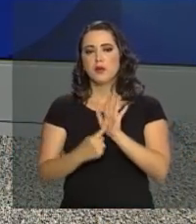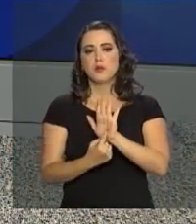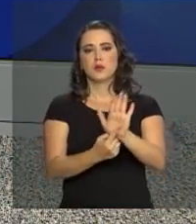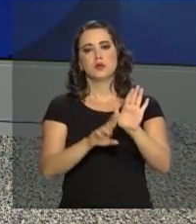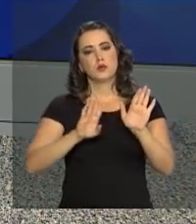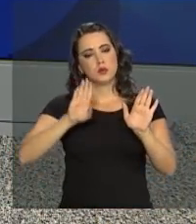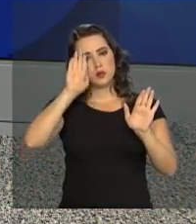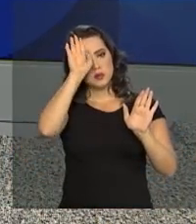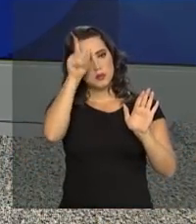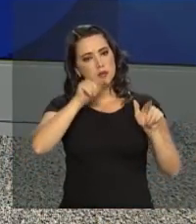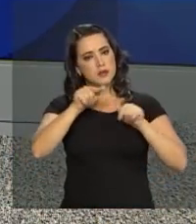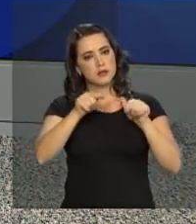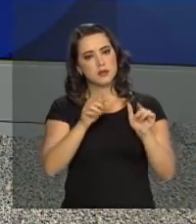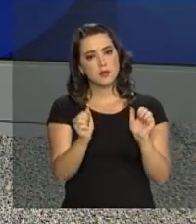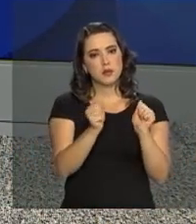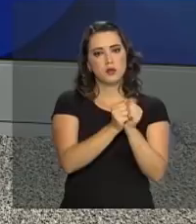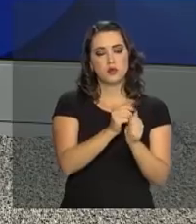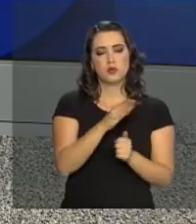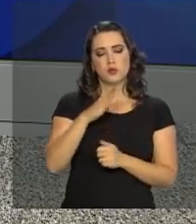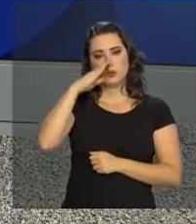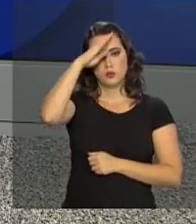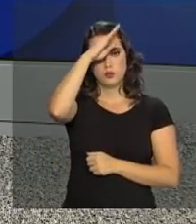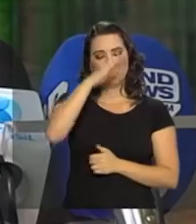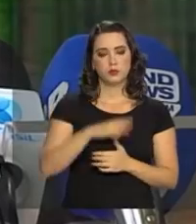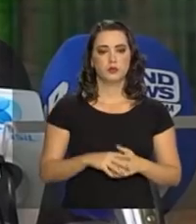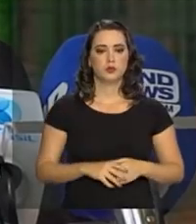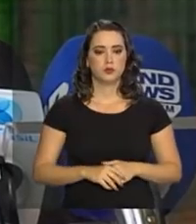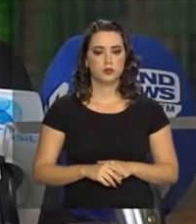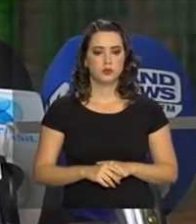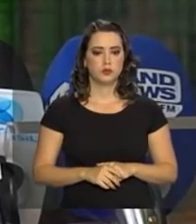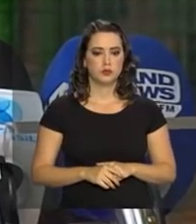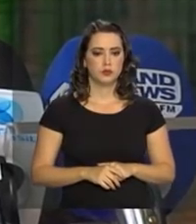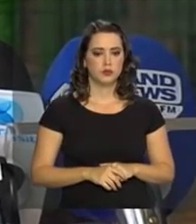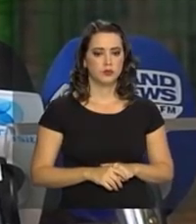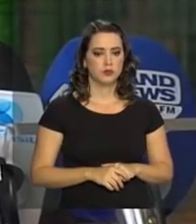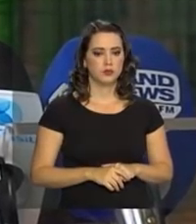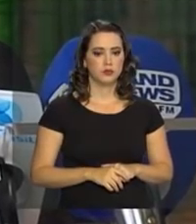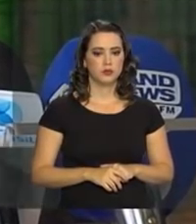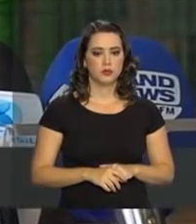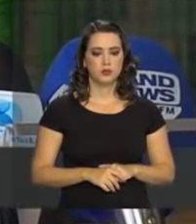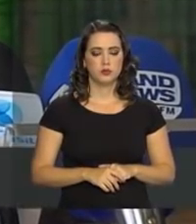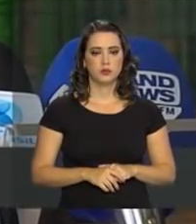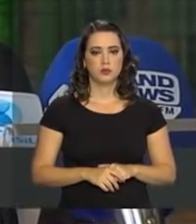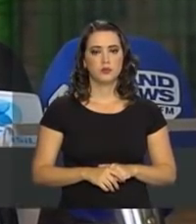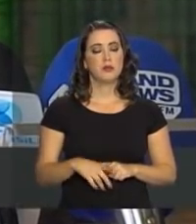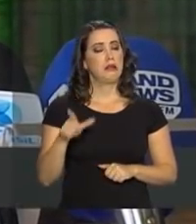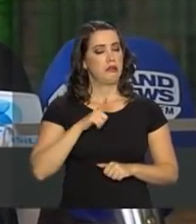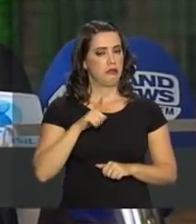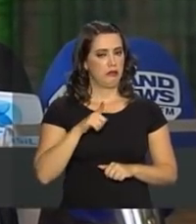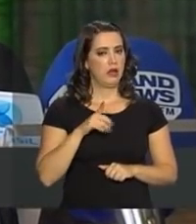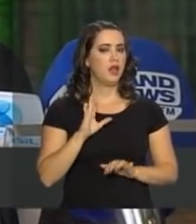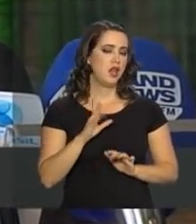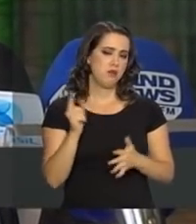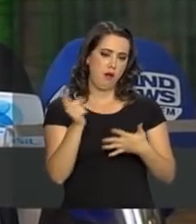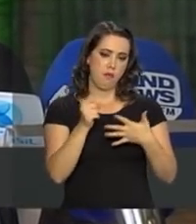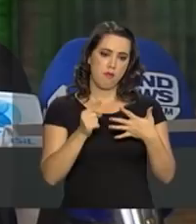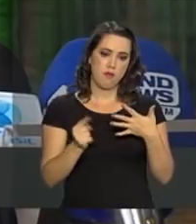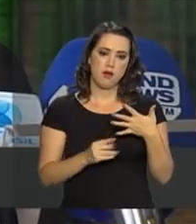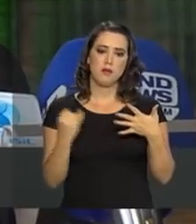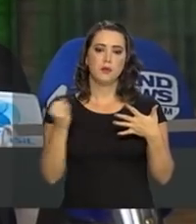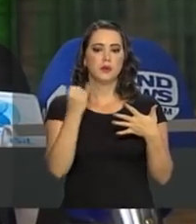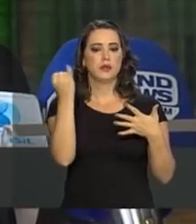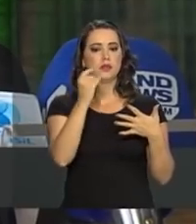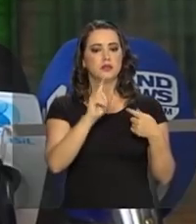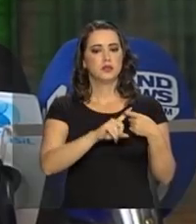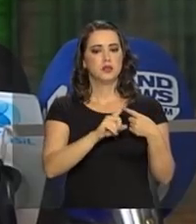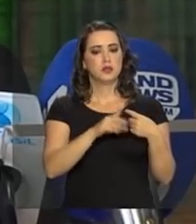da pasta no governo de Jair Bolsonaro. Eu acho que nós temos pontos aí muito importantes, que